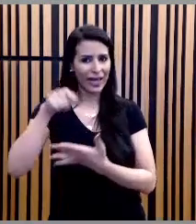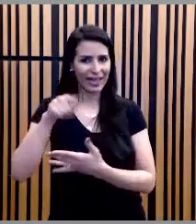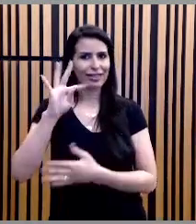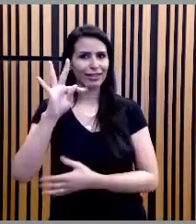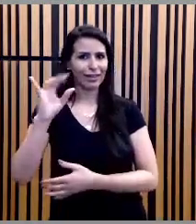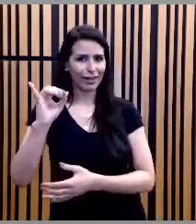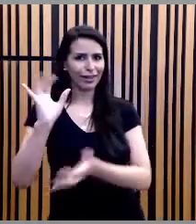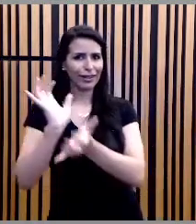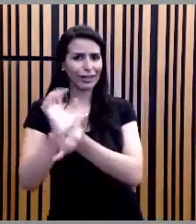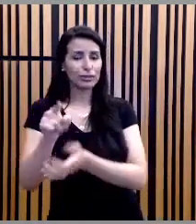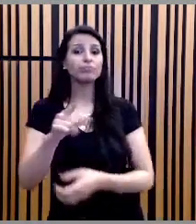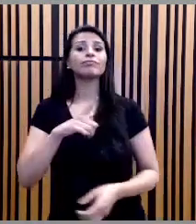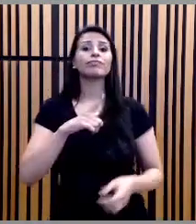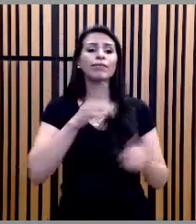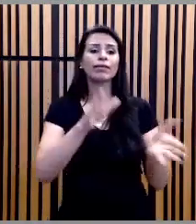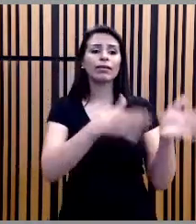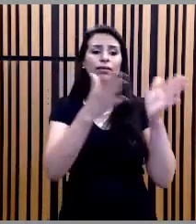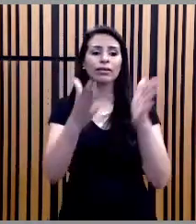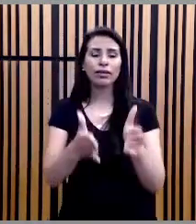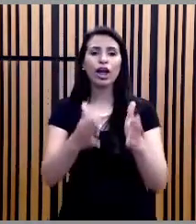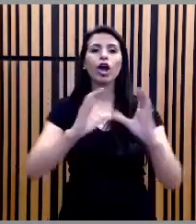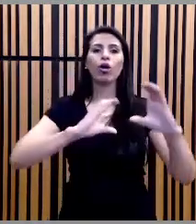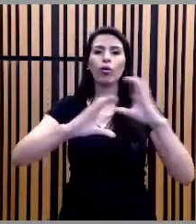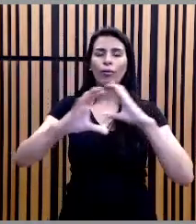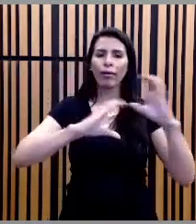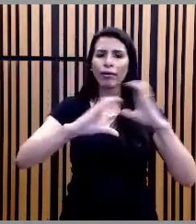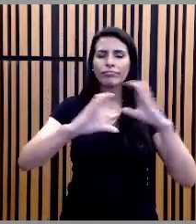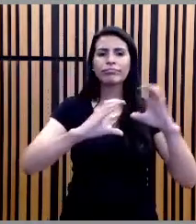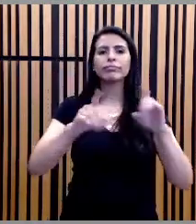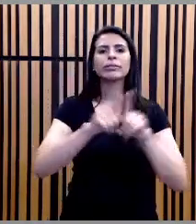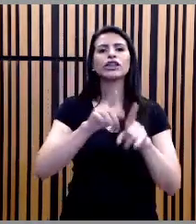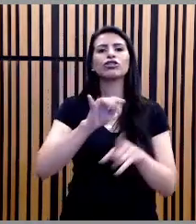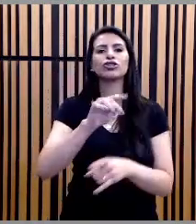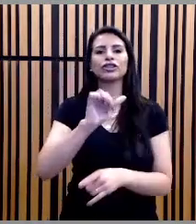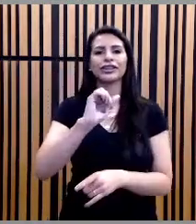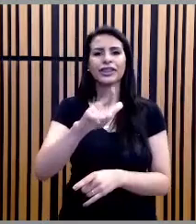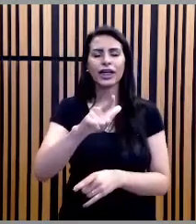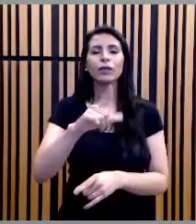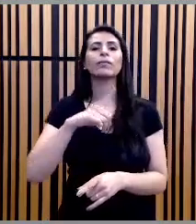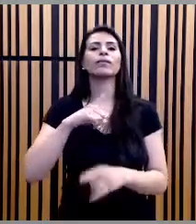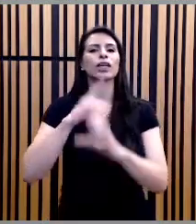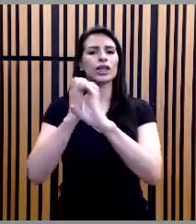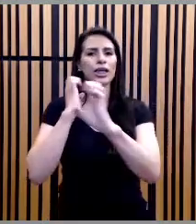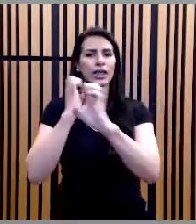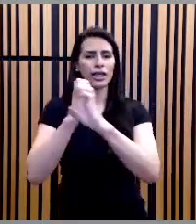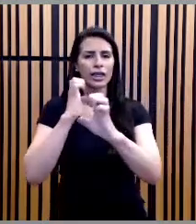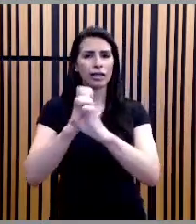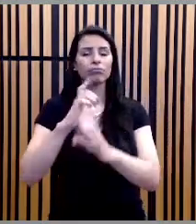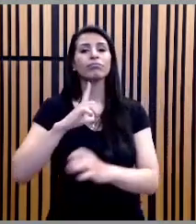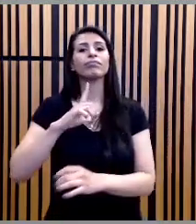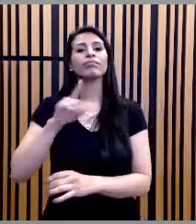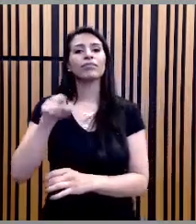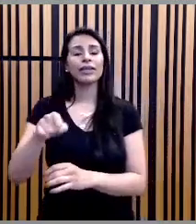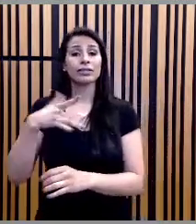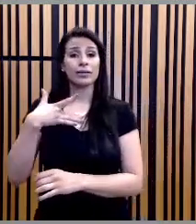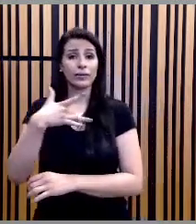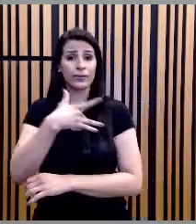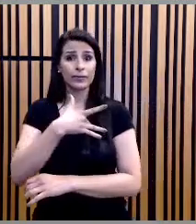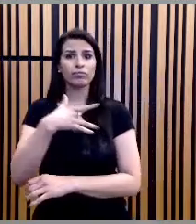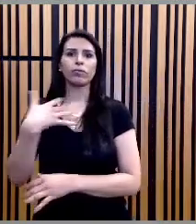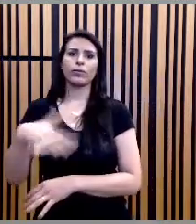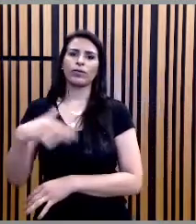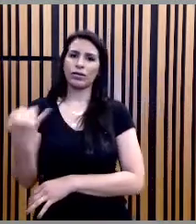nisso? A gente tem comunicação e convergência digital, a gente trabalha com as engenharias, a gente trabalha com saúde, que é